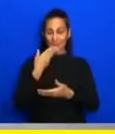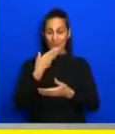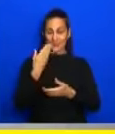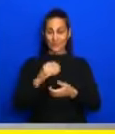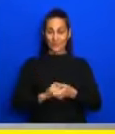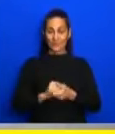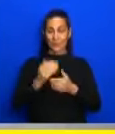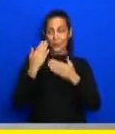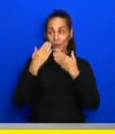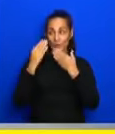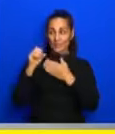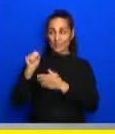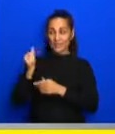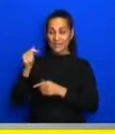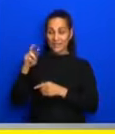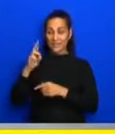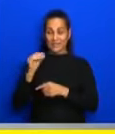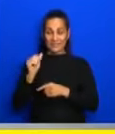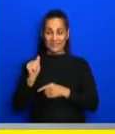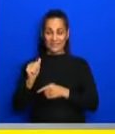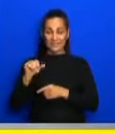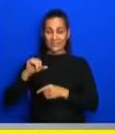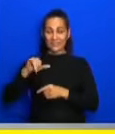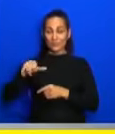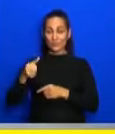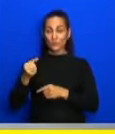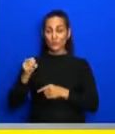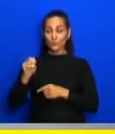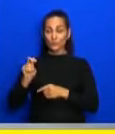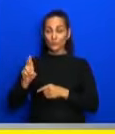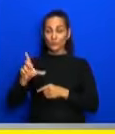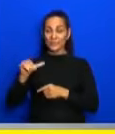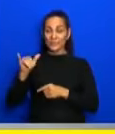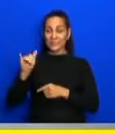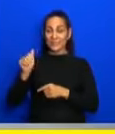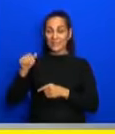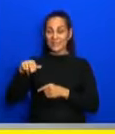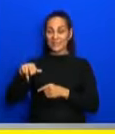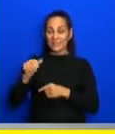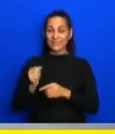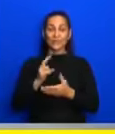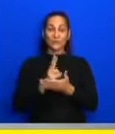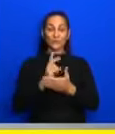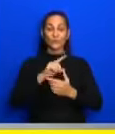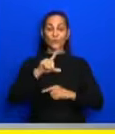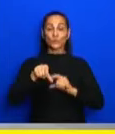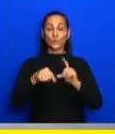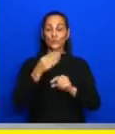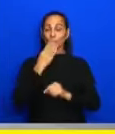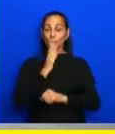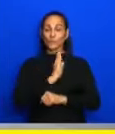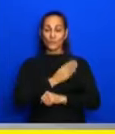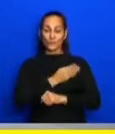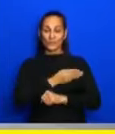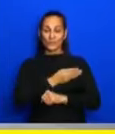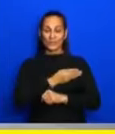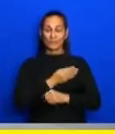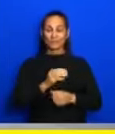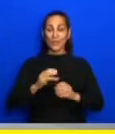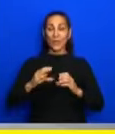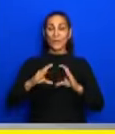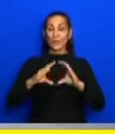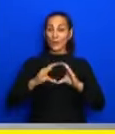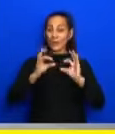Fácil. Obrigado, Sandra. Obrigado, Juliana. Globo ligado, tudo pronto. Agora passaremos ao sorteio do time do